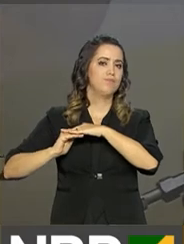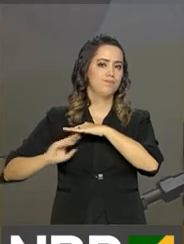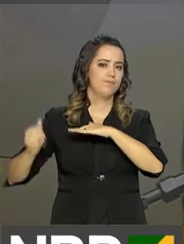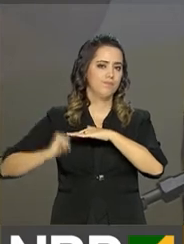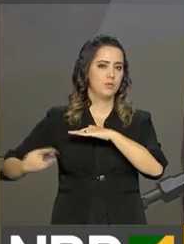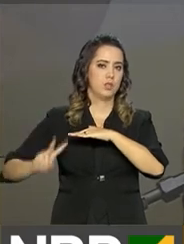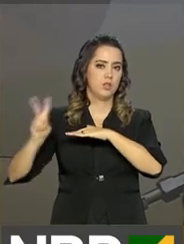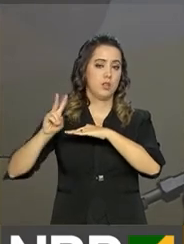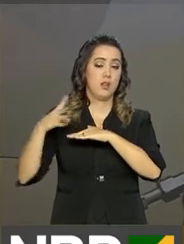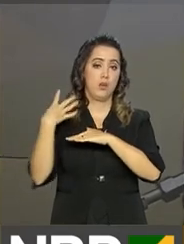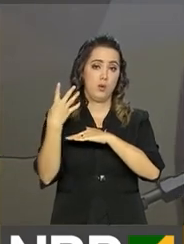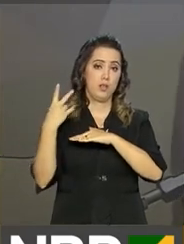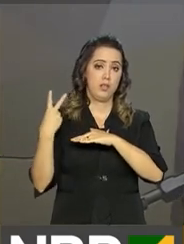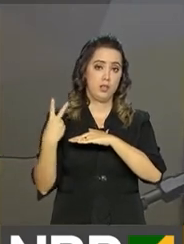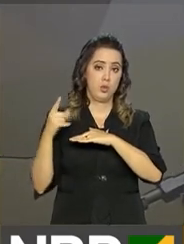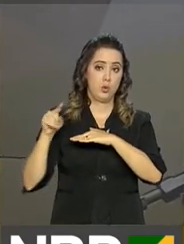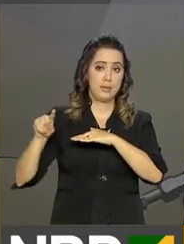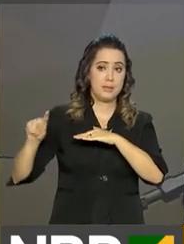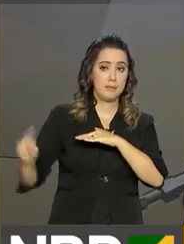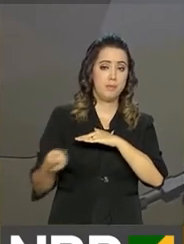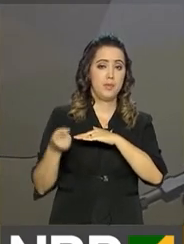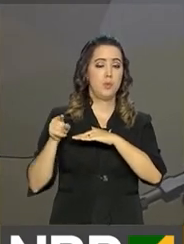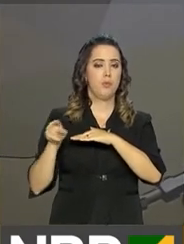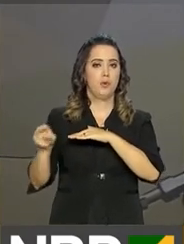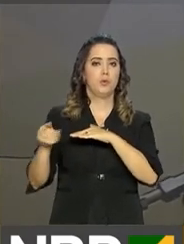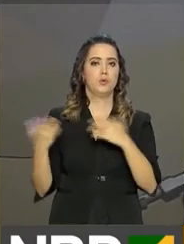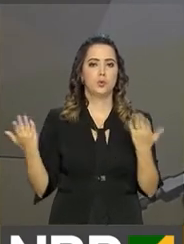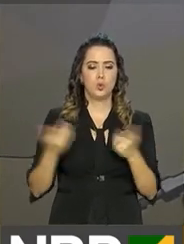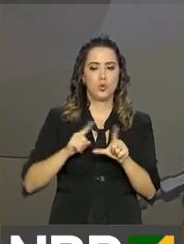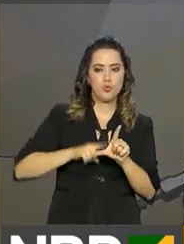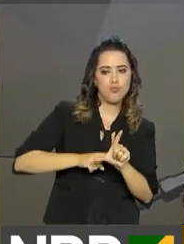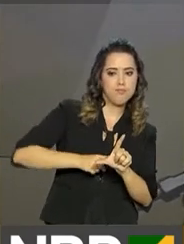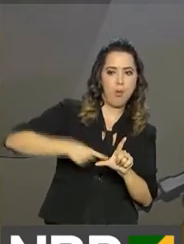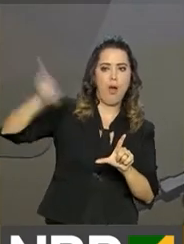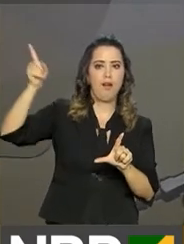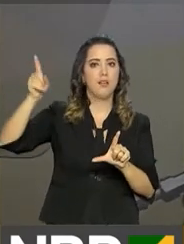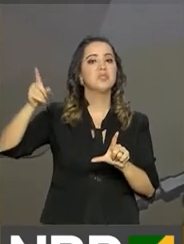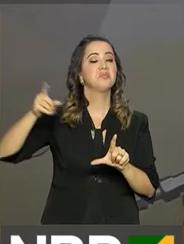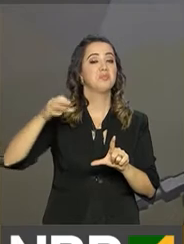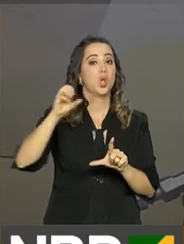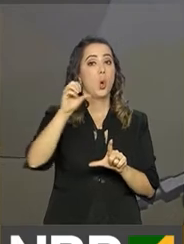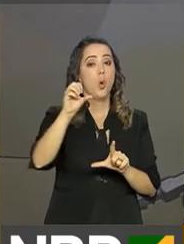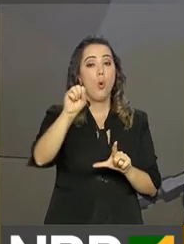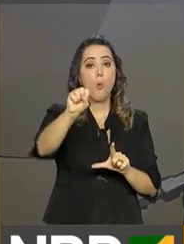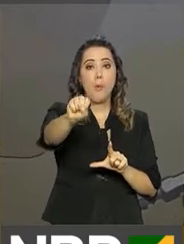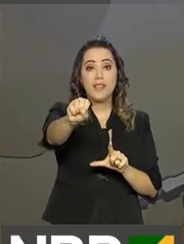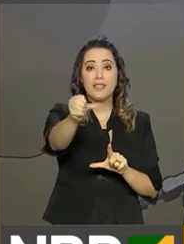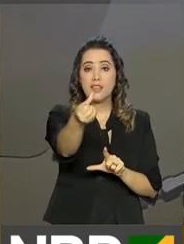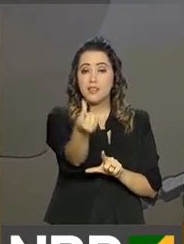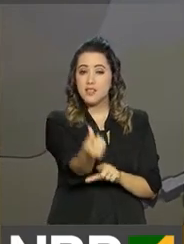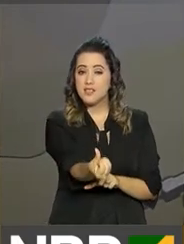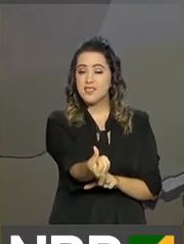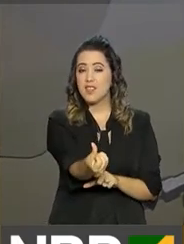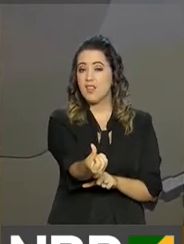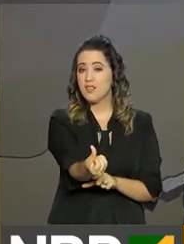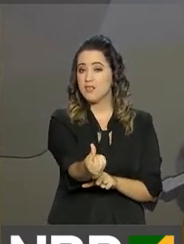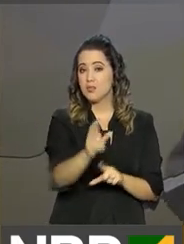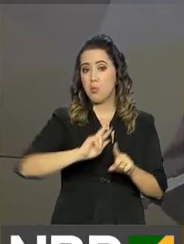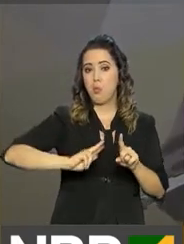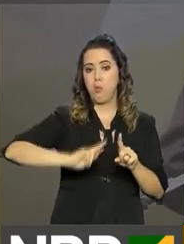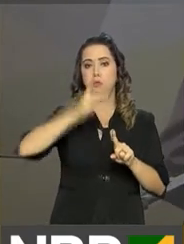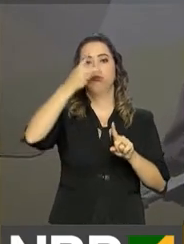Valores era 42 mil pontos. Hoje atingiu um pico recorde de 86, 87 mil pontos. Portanto,